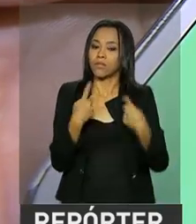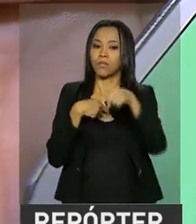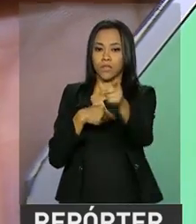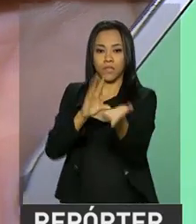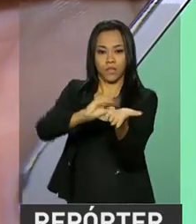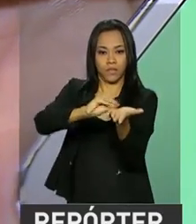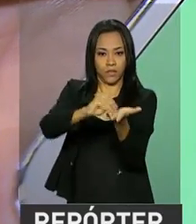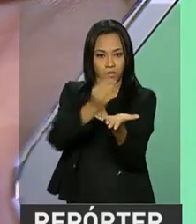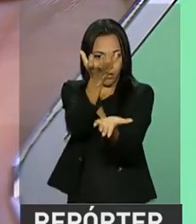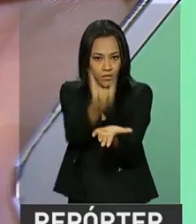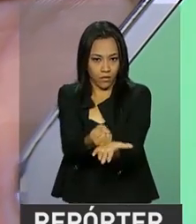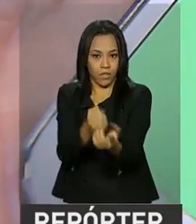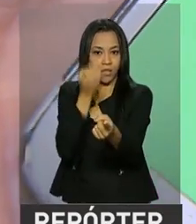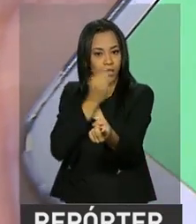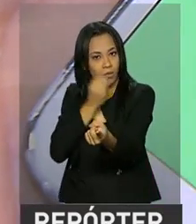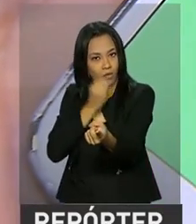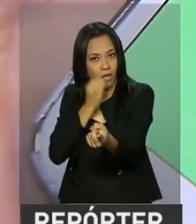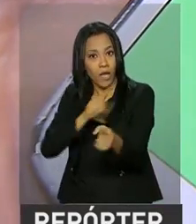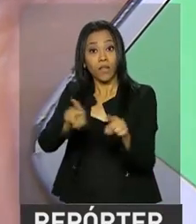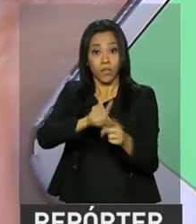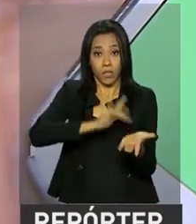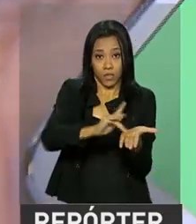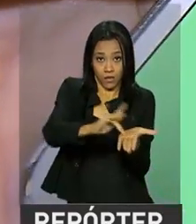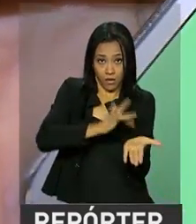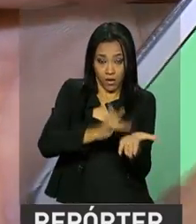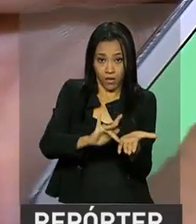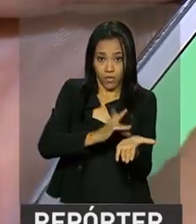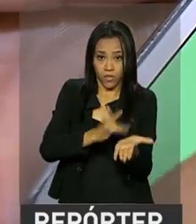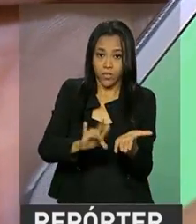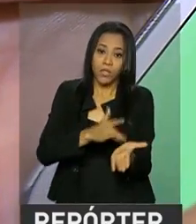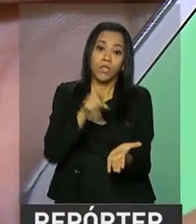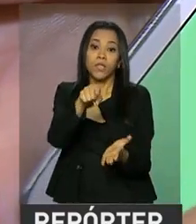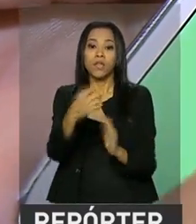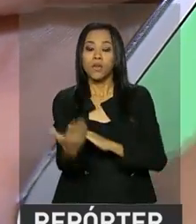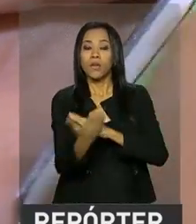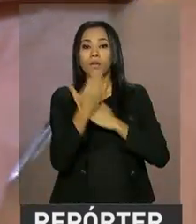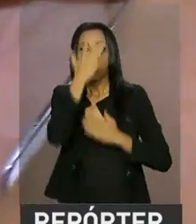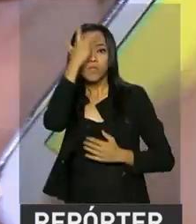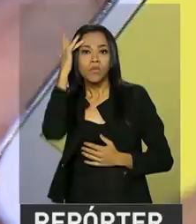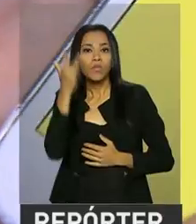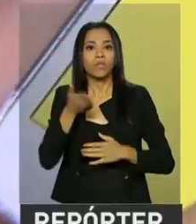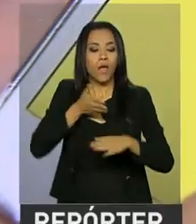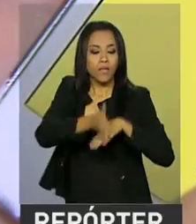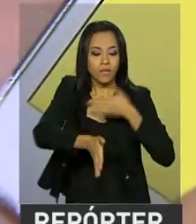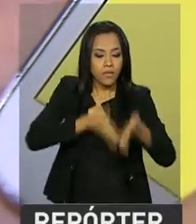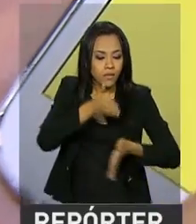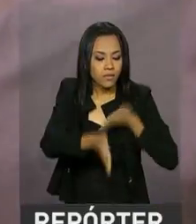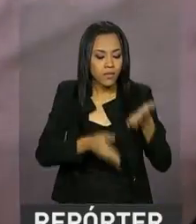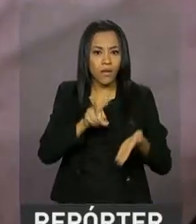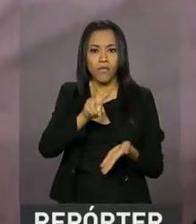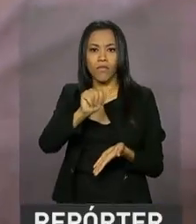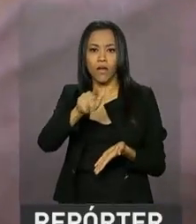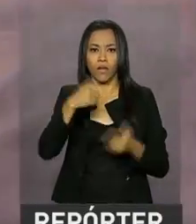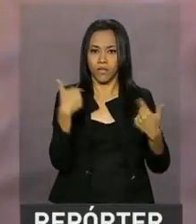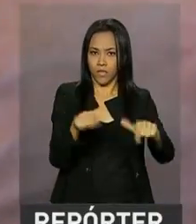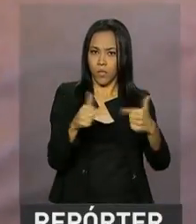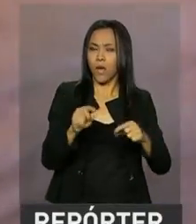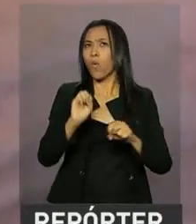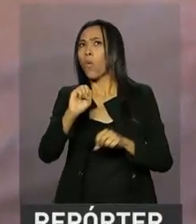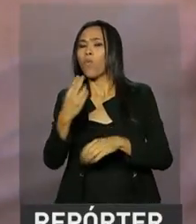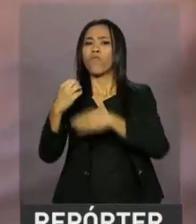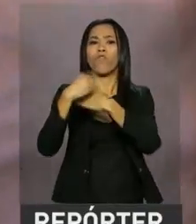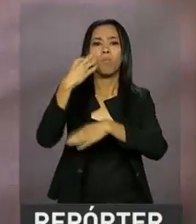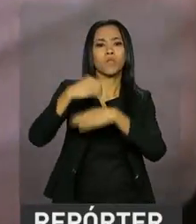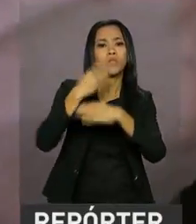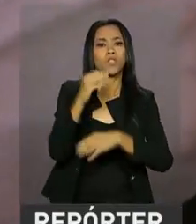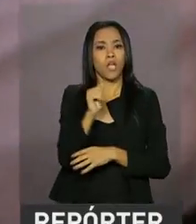instalado em celulares e tablets e permite que as pessoas acessem além das vagas de emprego informações sobre